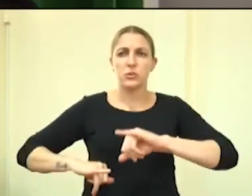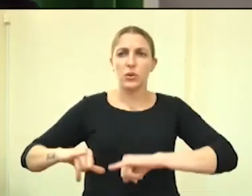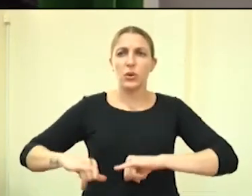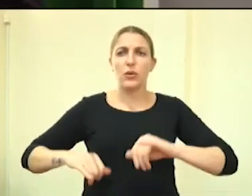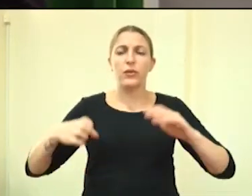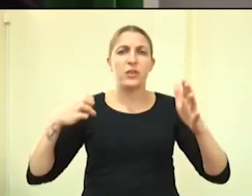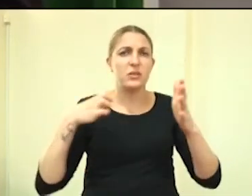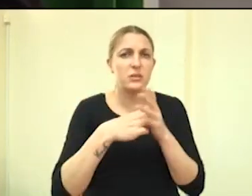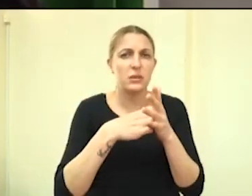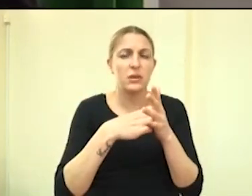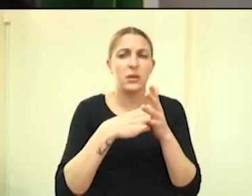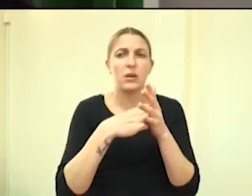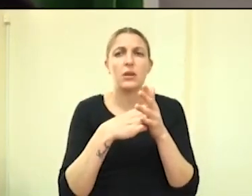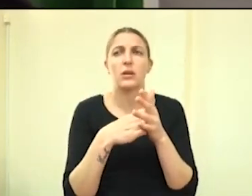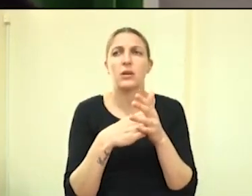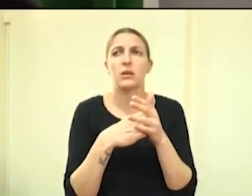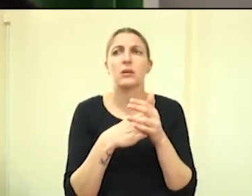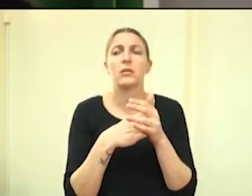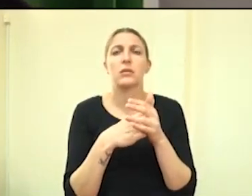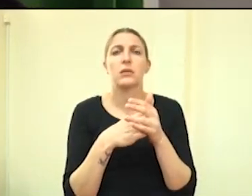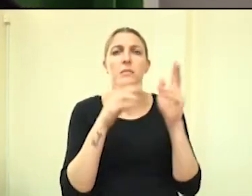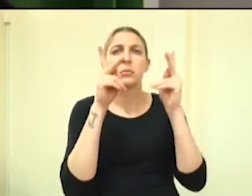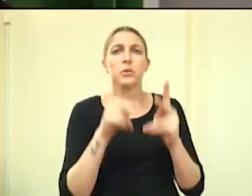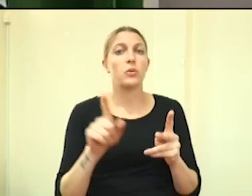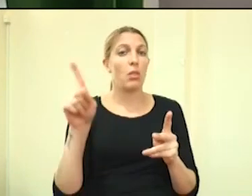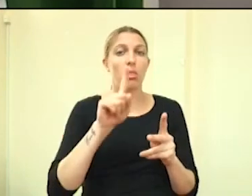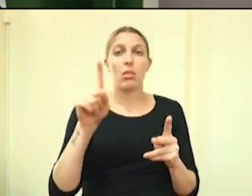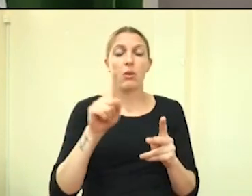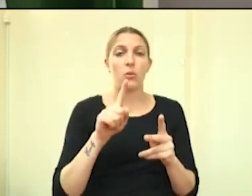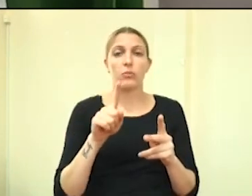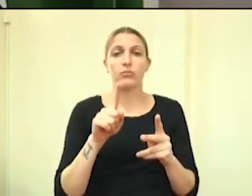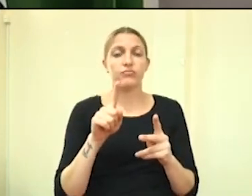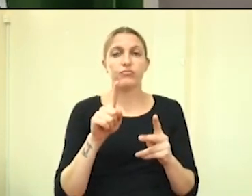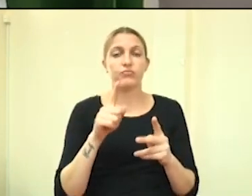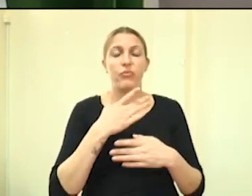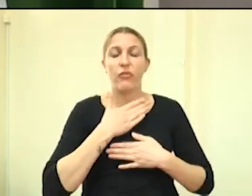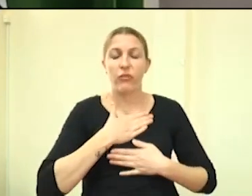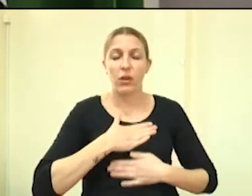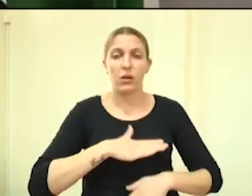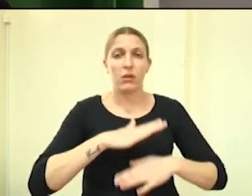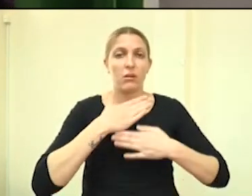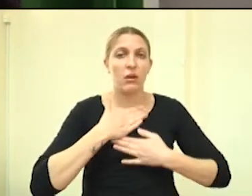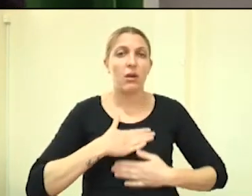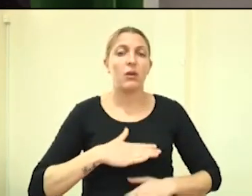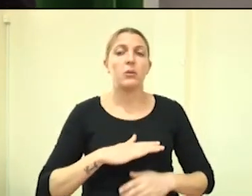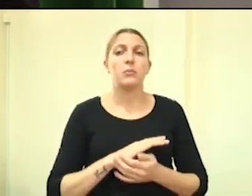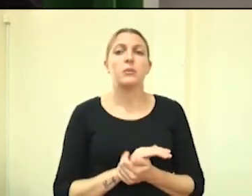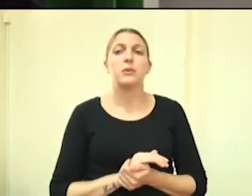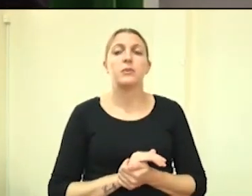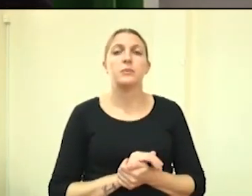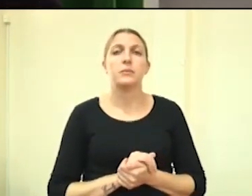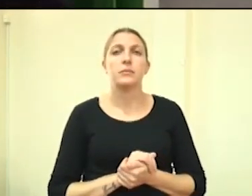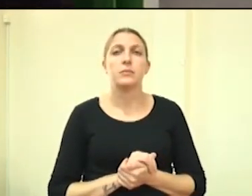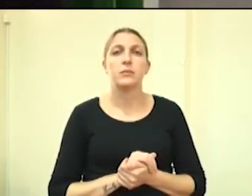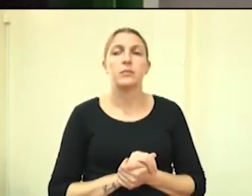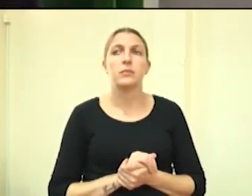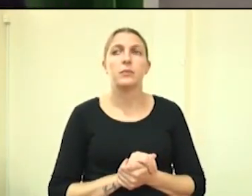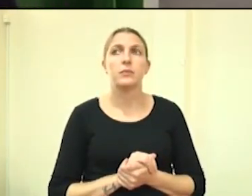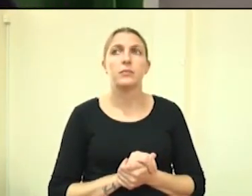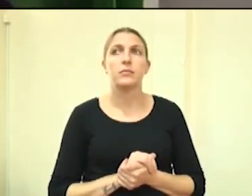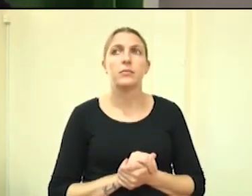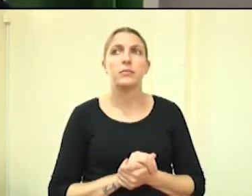para ver se o pessoal não vai andar de gavar. Até porque, depende da lombada, as caminhonetes e caminhão passam, nem reduzem a velocidade. Nossa.